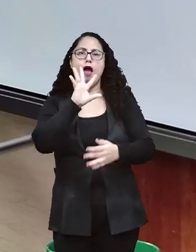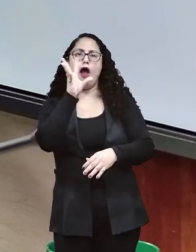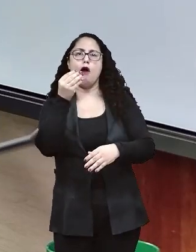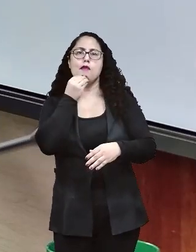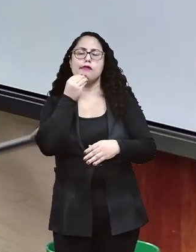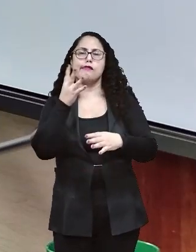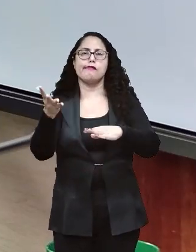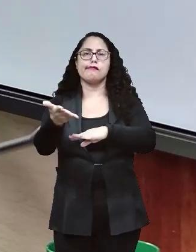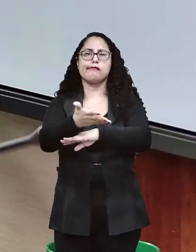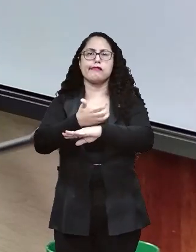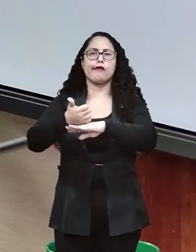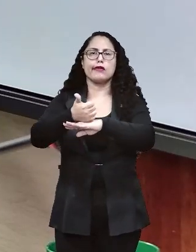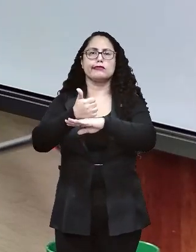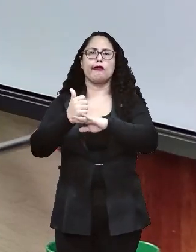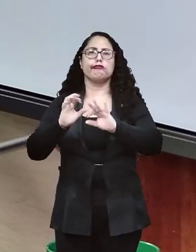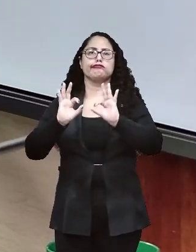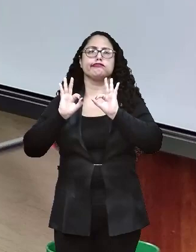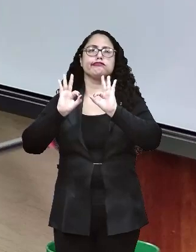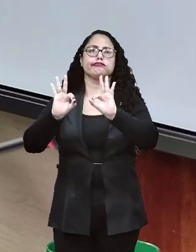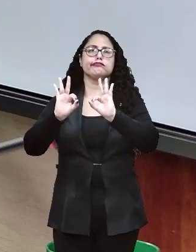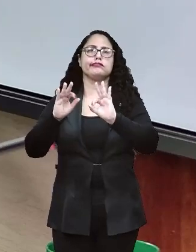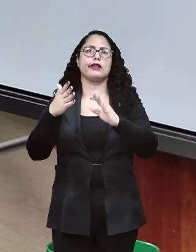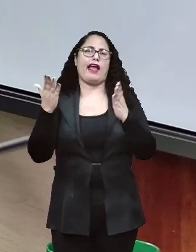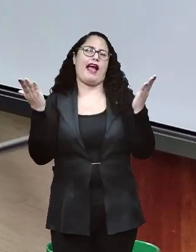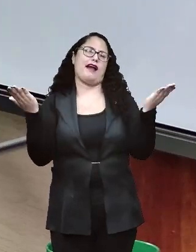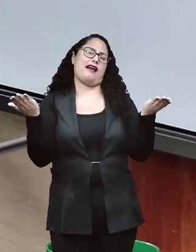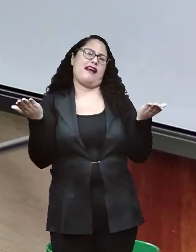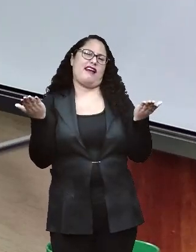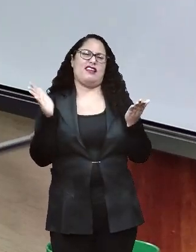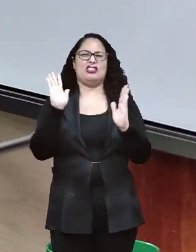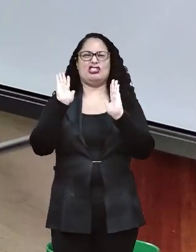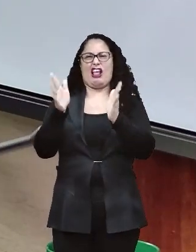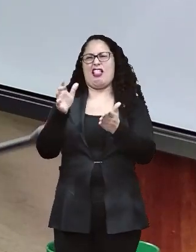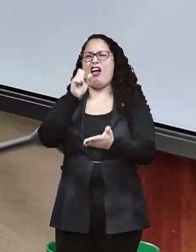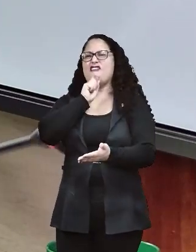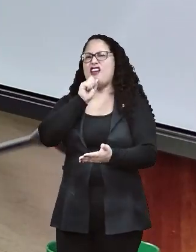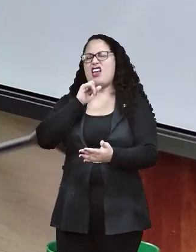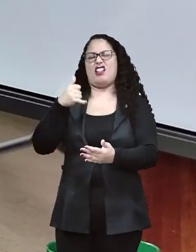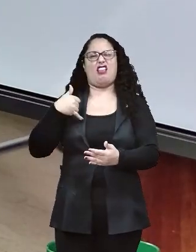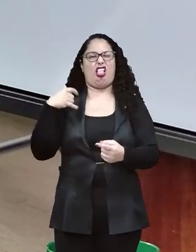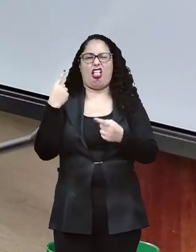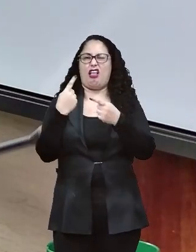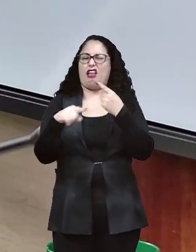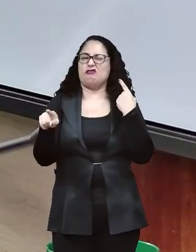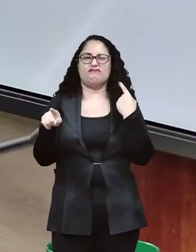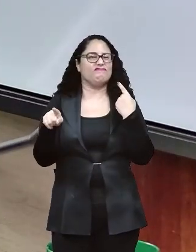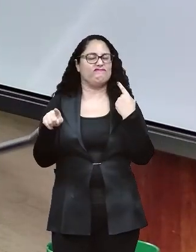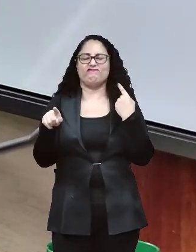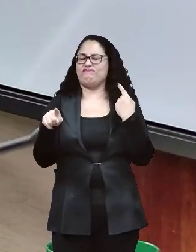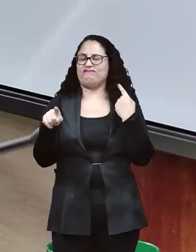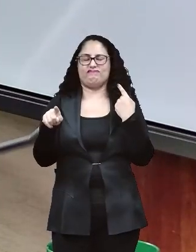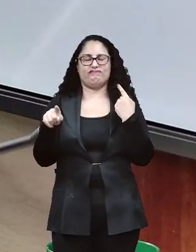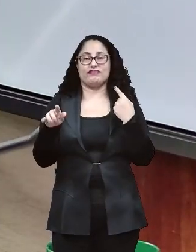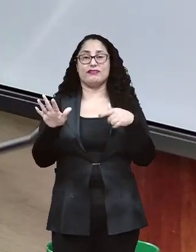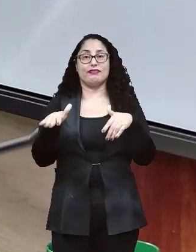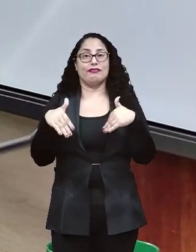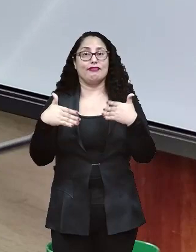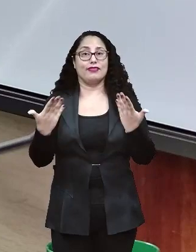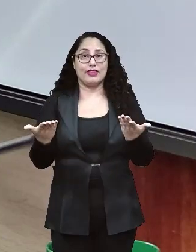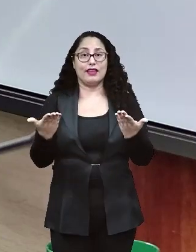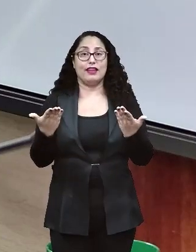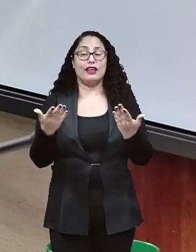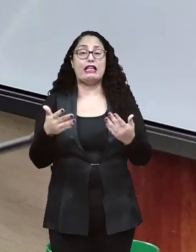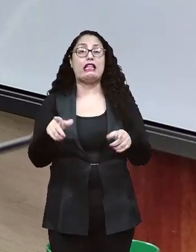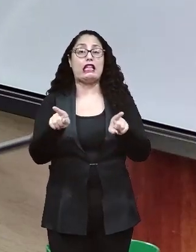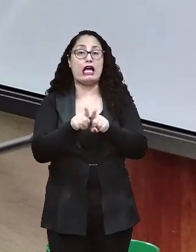ter um excelente profissional porque, olha, já tá velho, já não, essa idade aqui já não, né? E sem